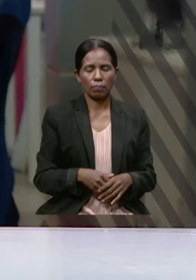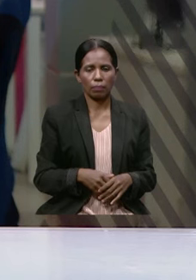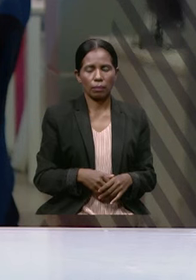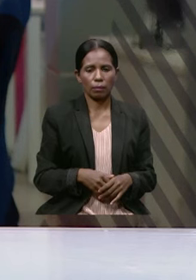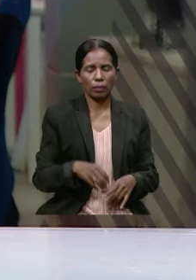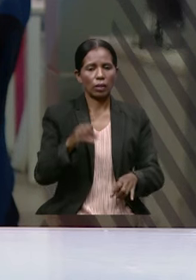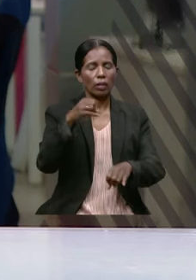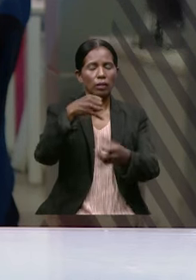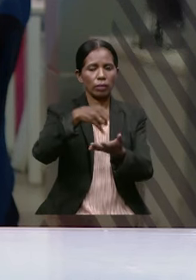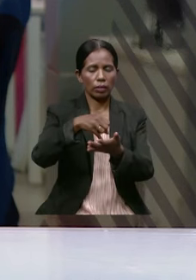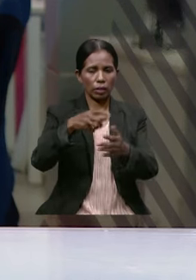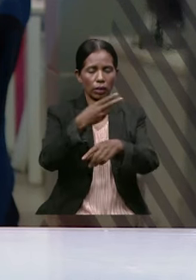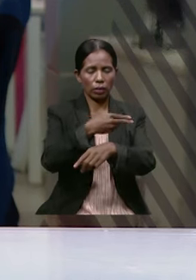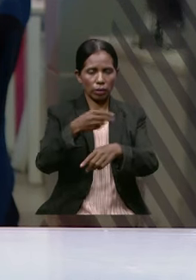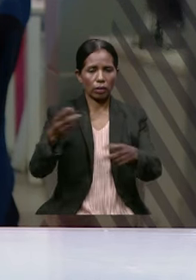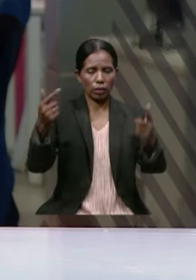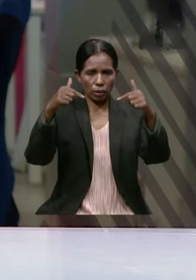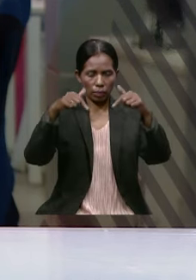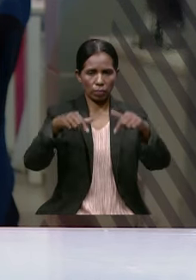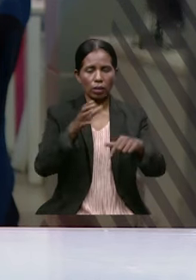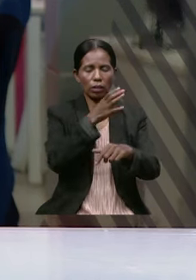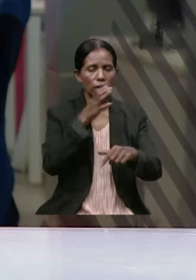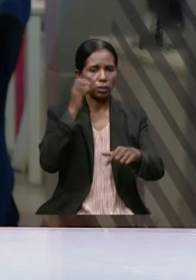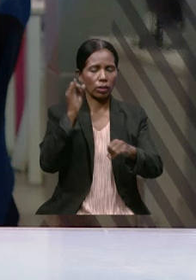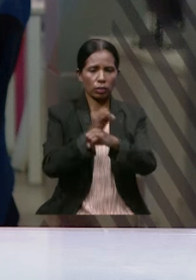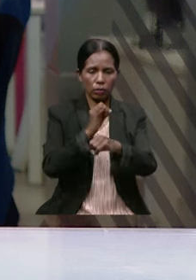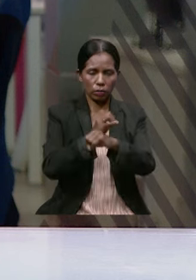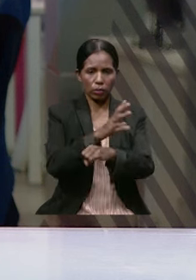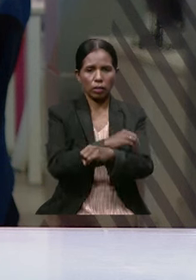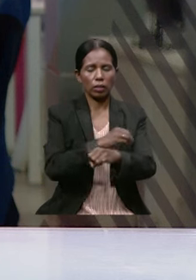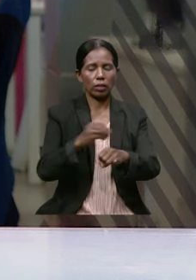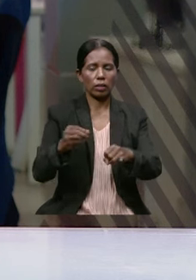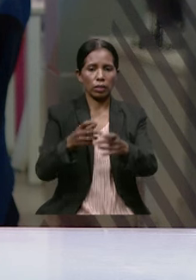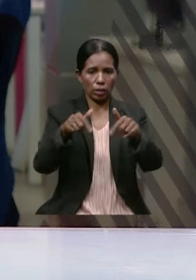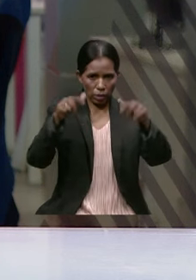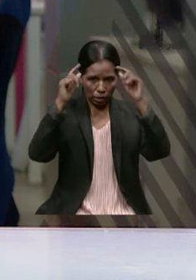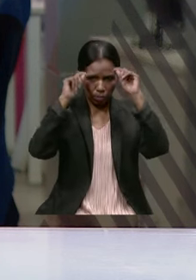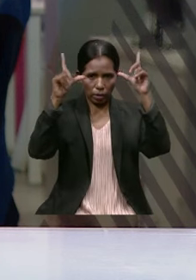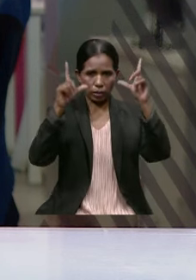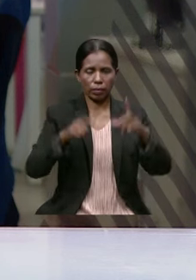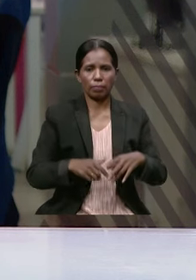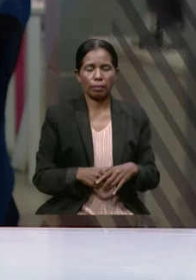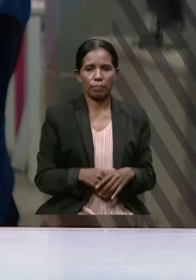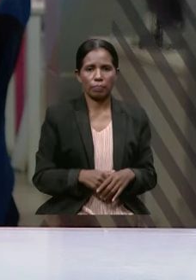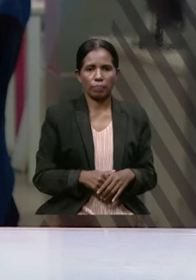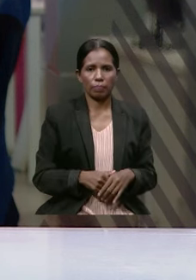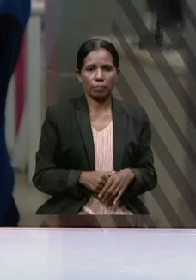Investidor Indonesia quer que investe na área agricultura, indústria, no turismo e no Timor-Leste.